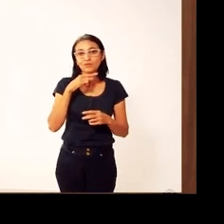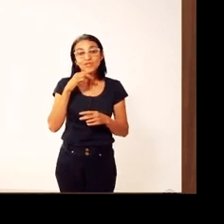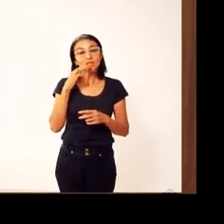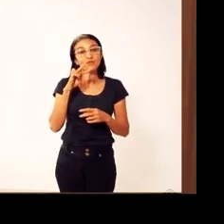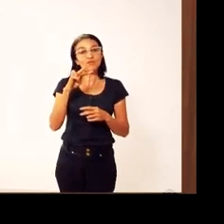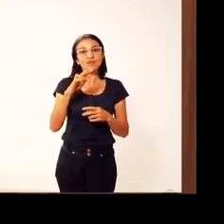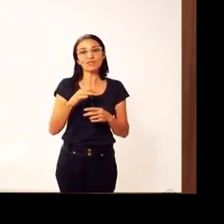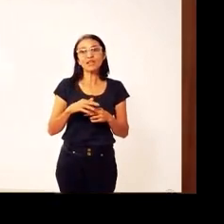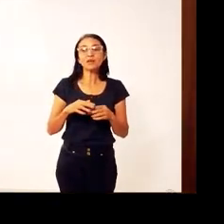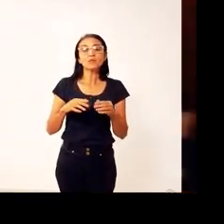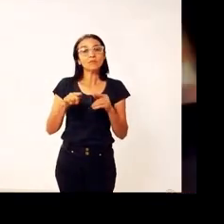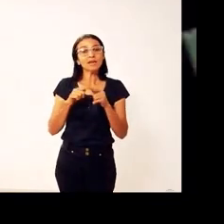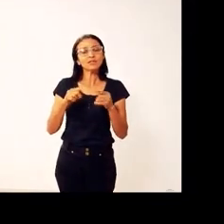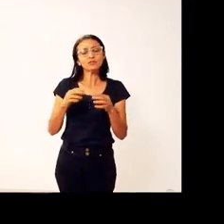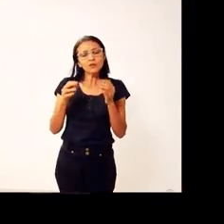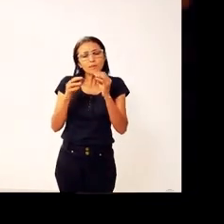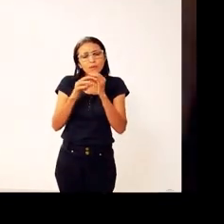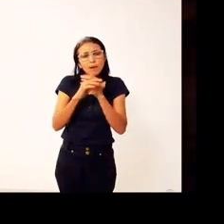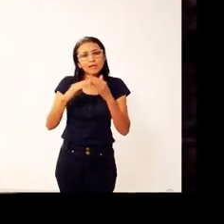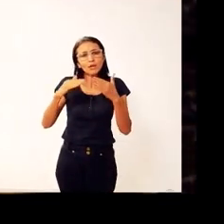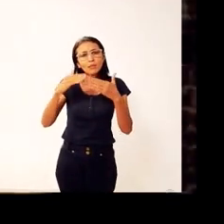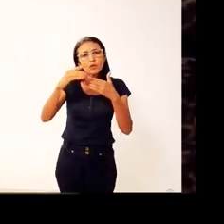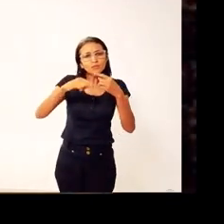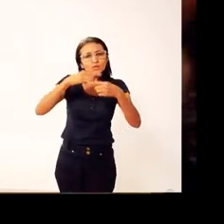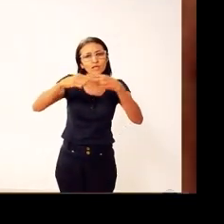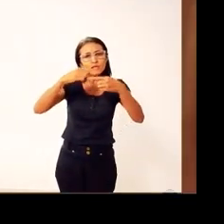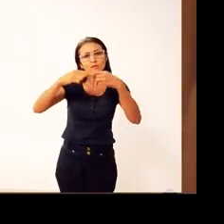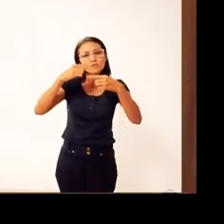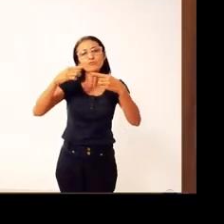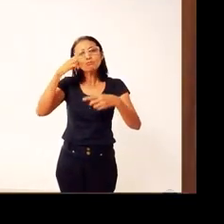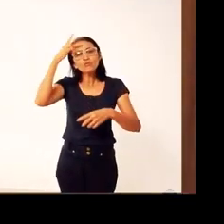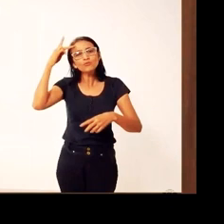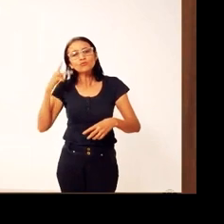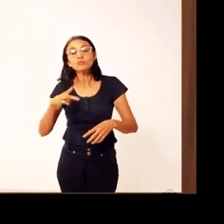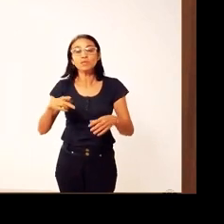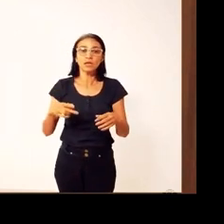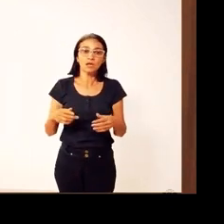nós vamos preparar as próximas gerações. Isso é o que é mais importante. Nós temos que ter,